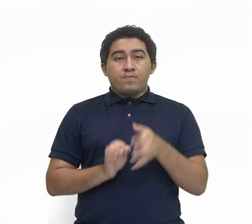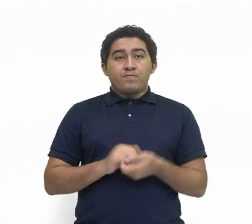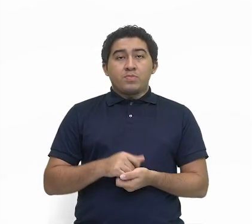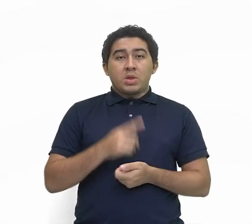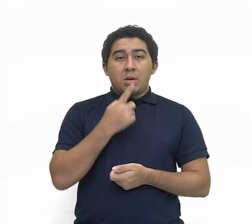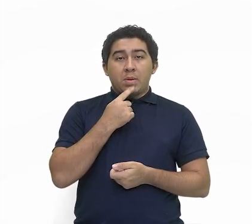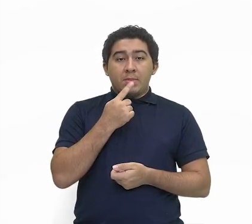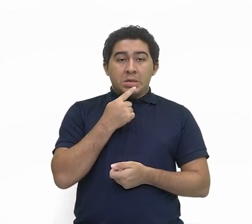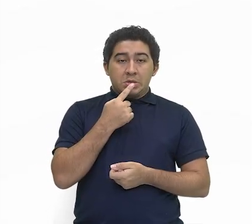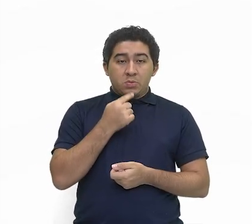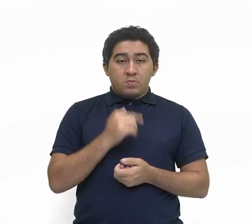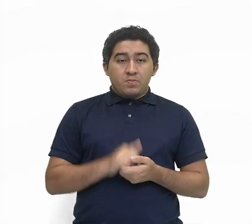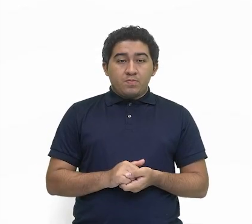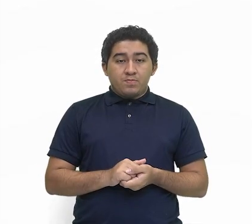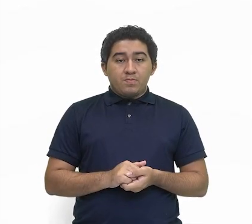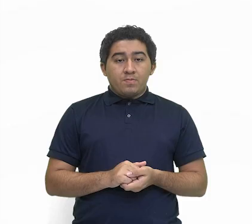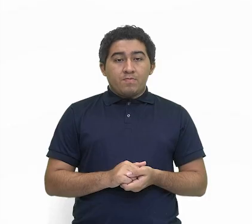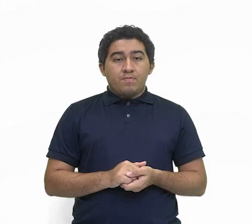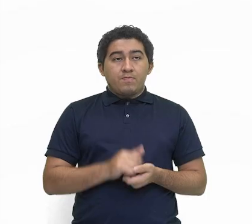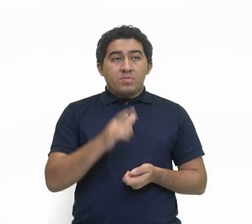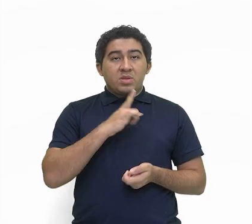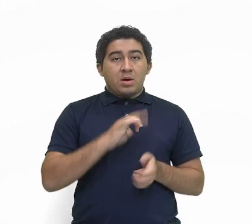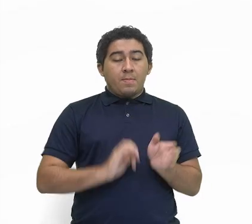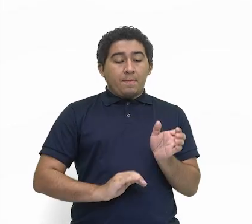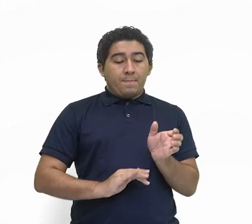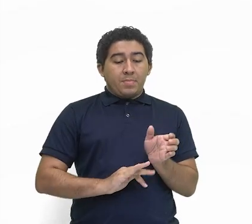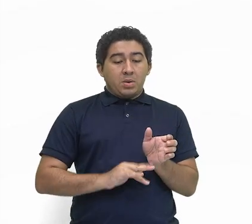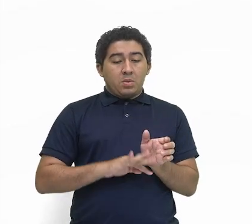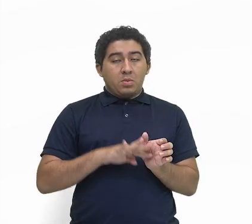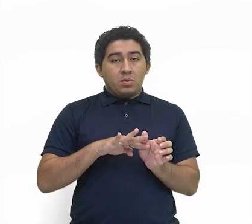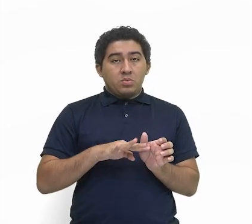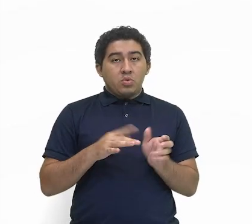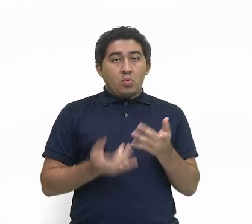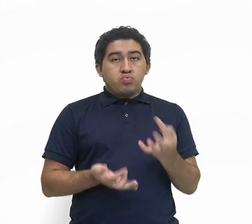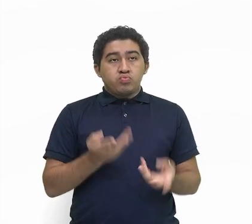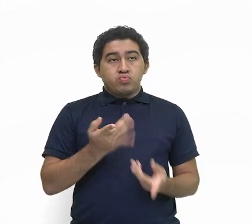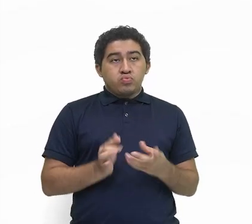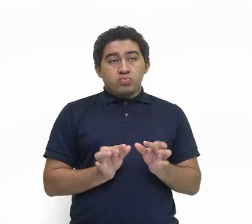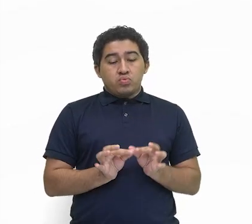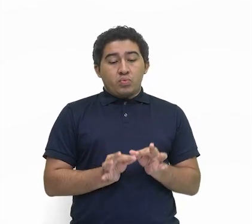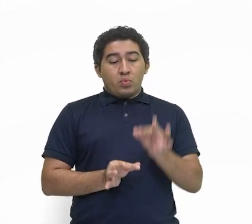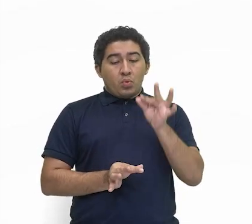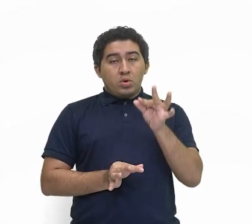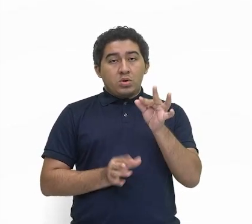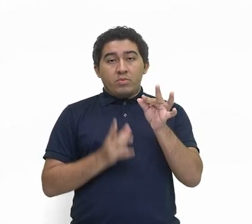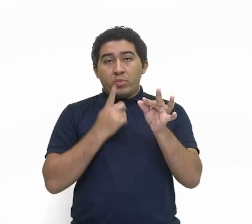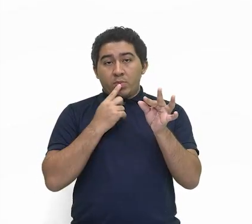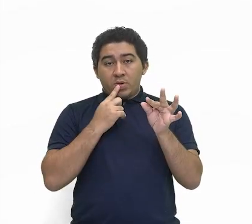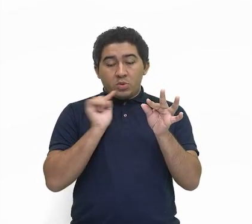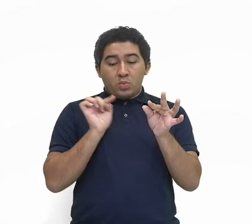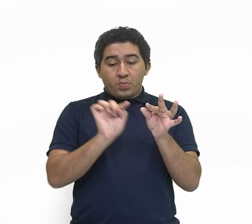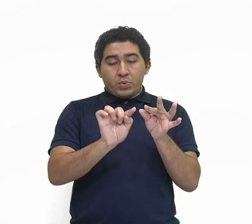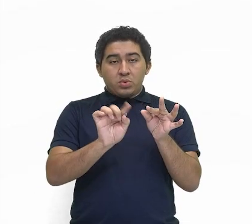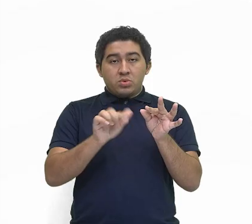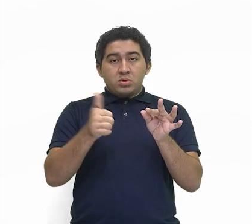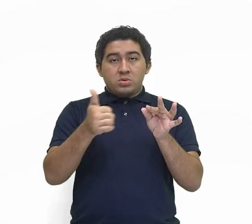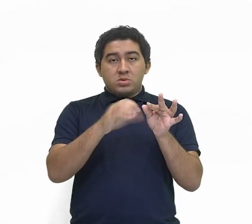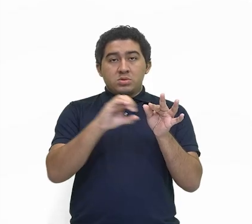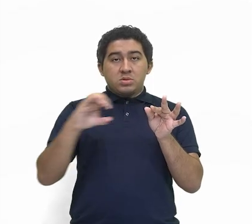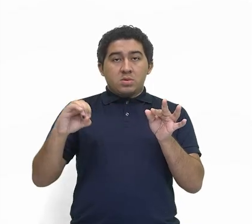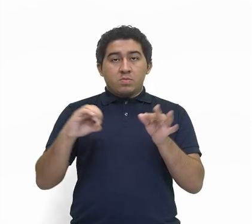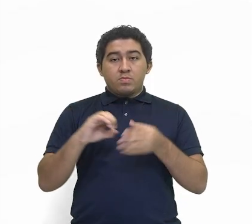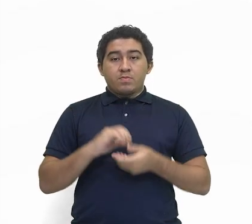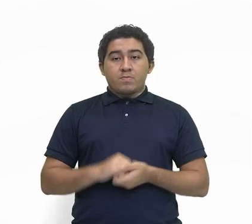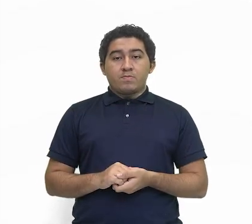Quando estabilizou, quando entrou em equilíbrio térmico, ele fez outra marca e disse que essa marca valia